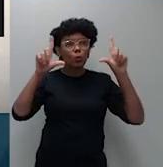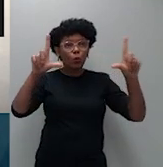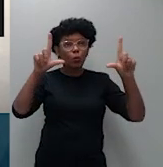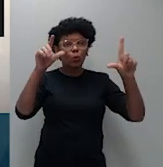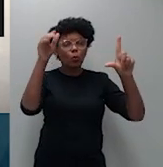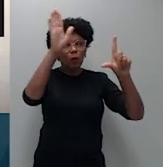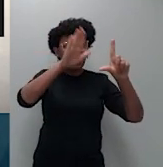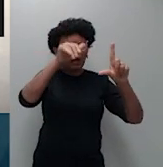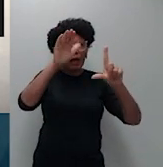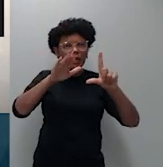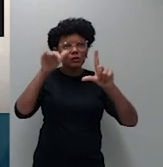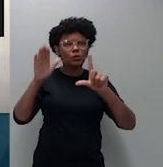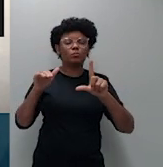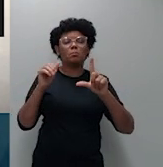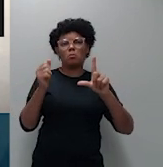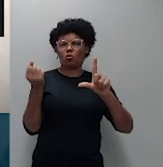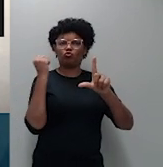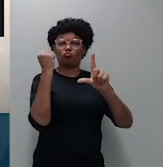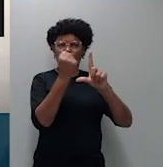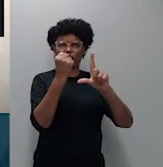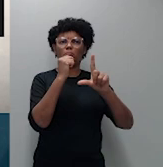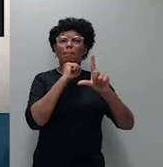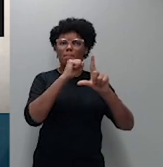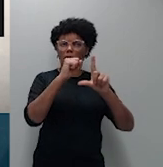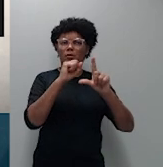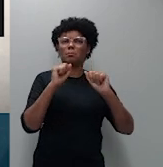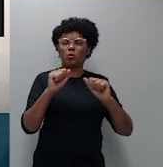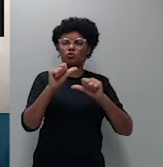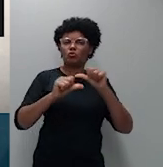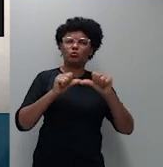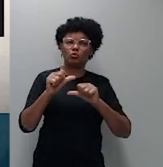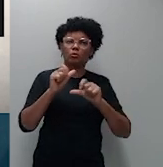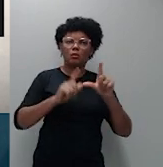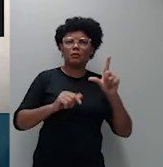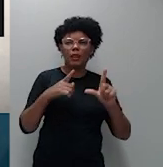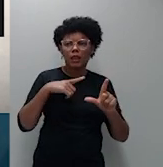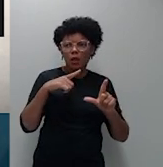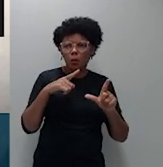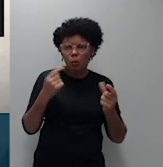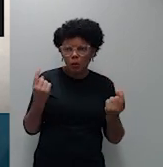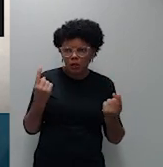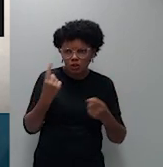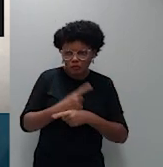serviço alguma divergência colegas